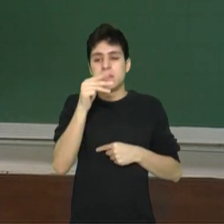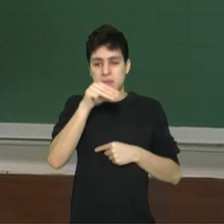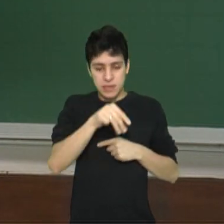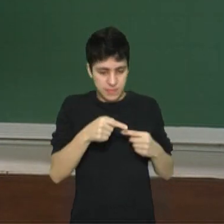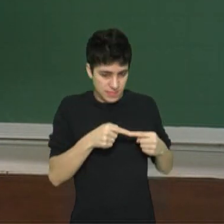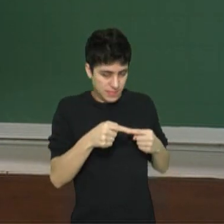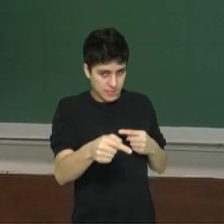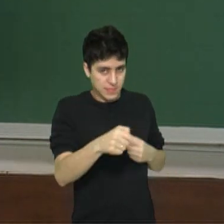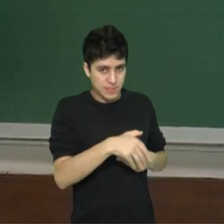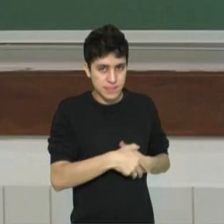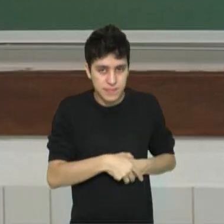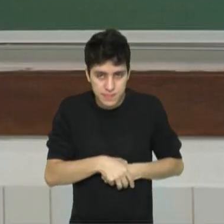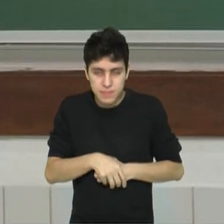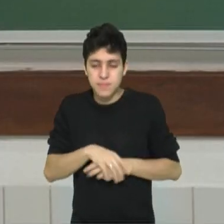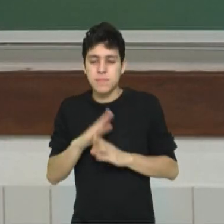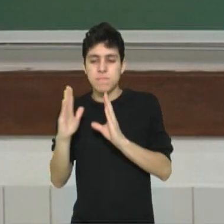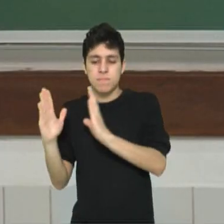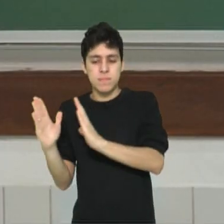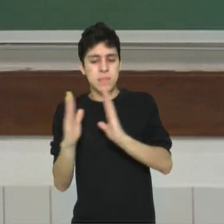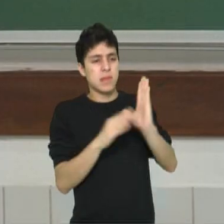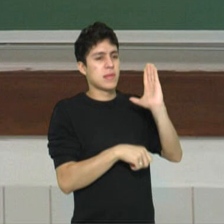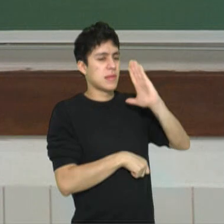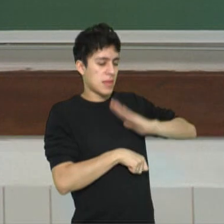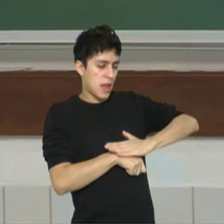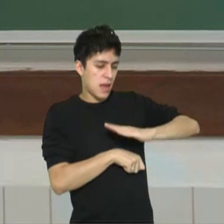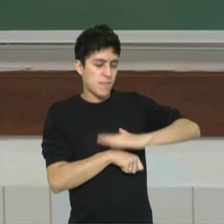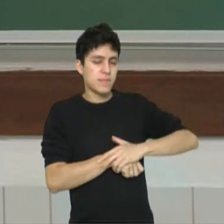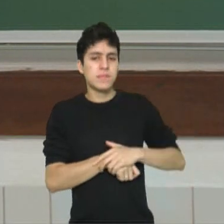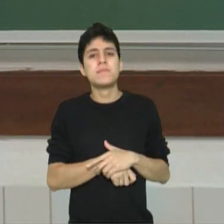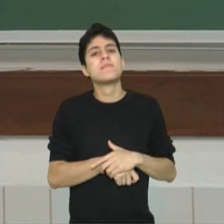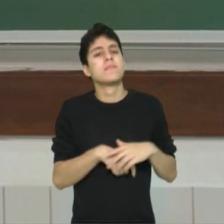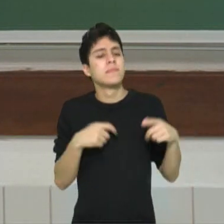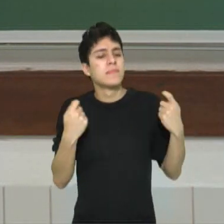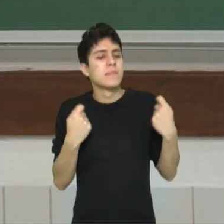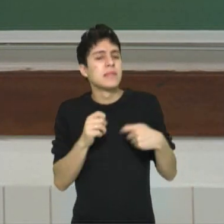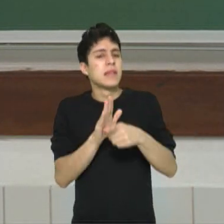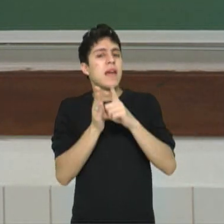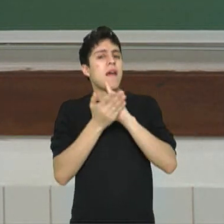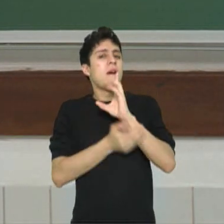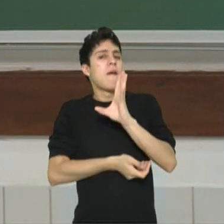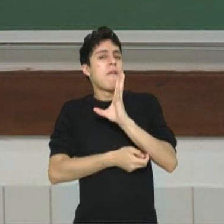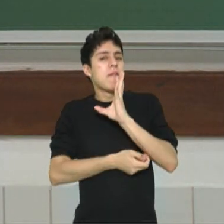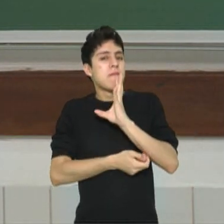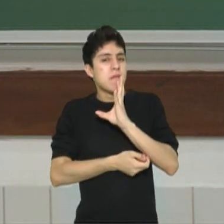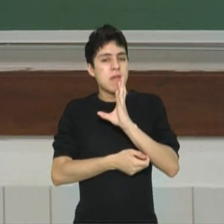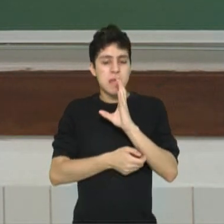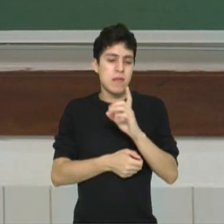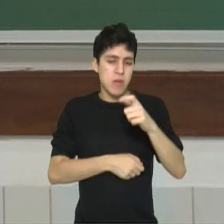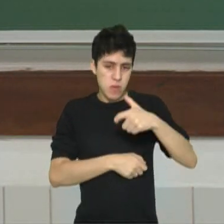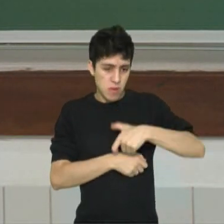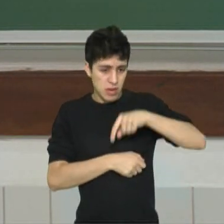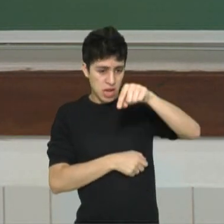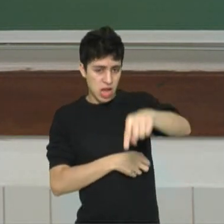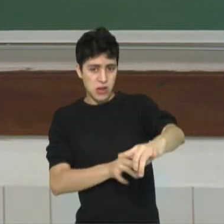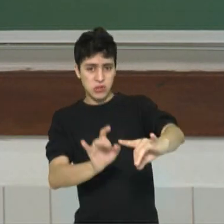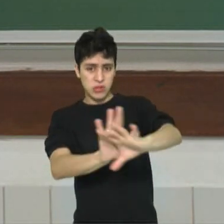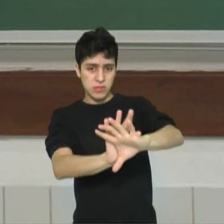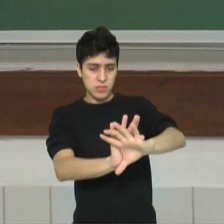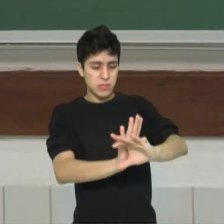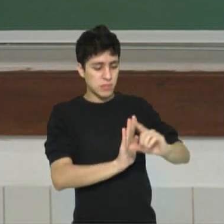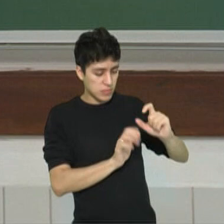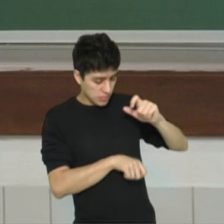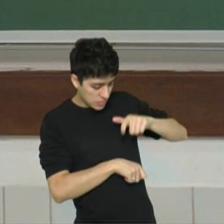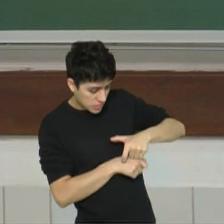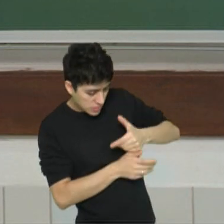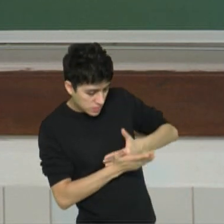tá? Calculando o tempo, o que, que a gente precisa conhecer? O tempo final, né, o horário que ele chegou lá, e o tempo